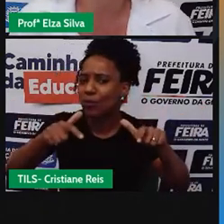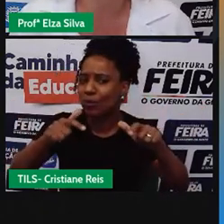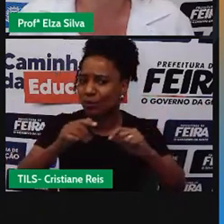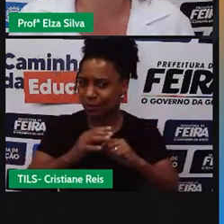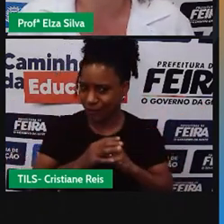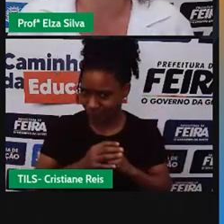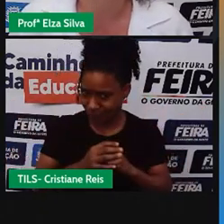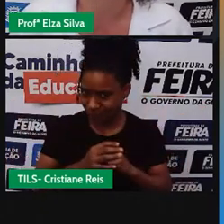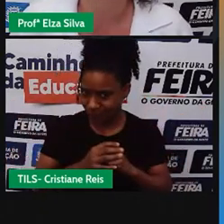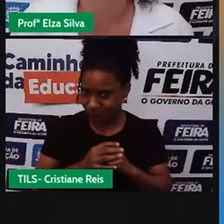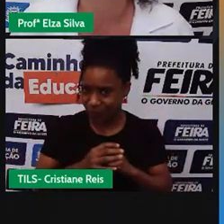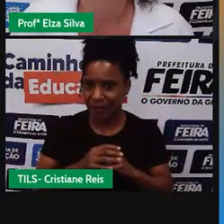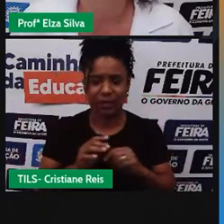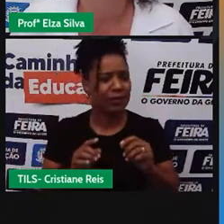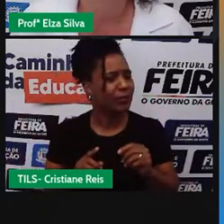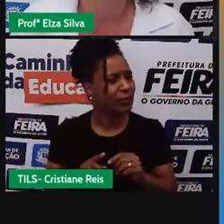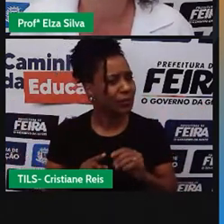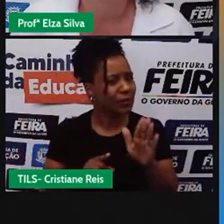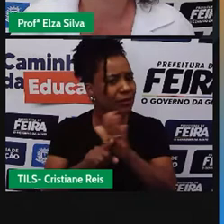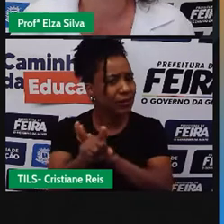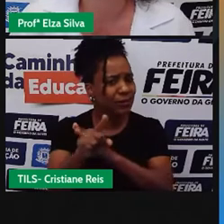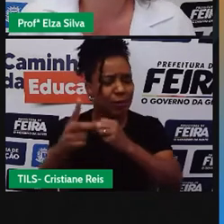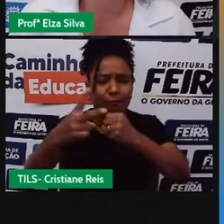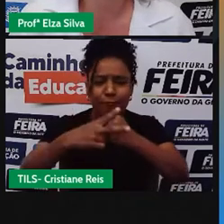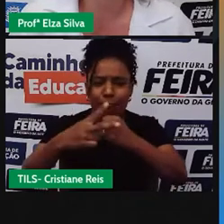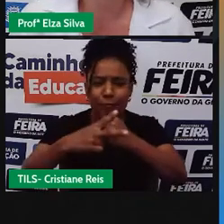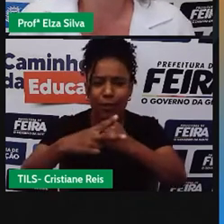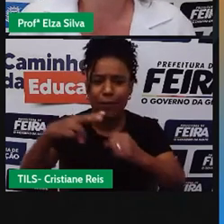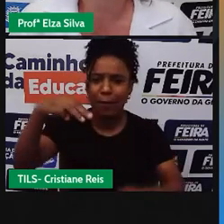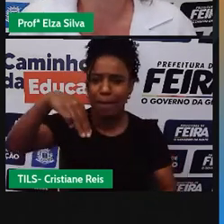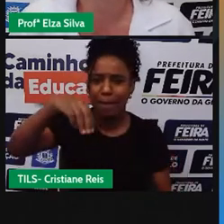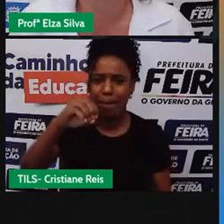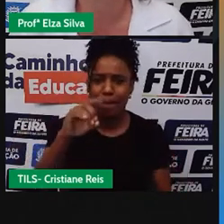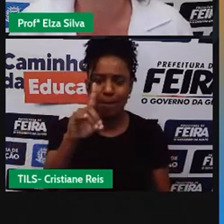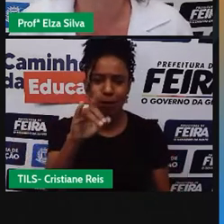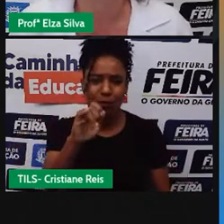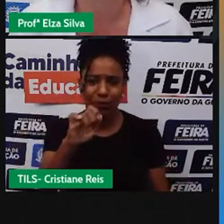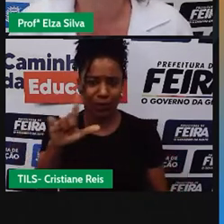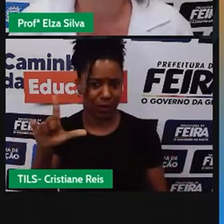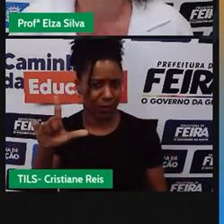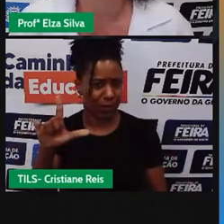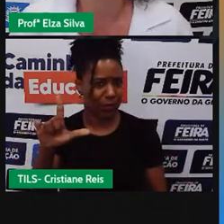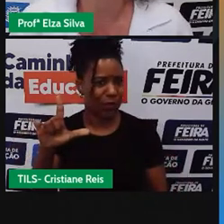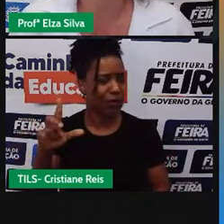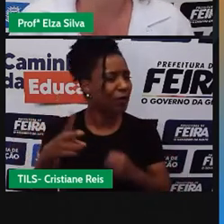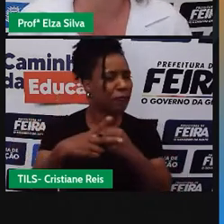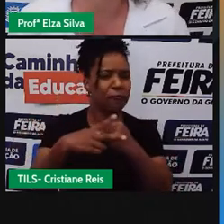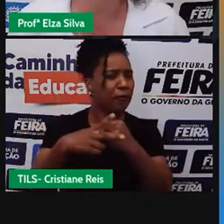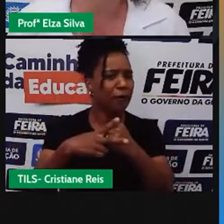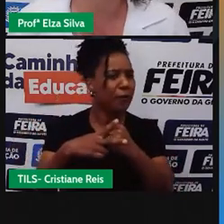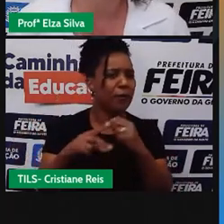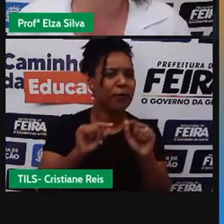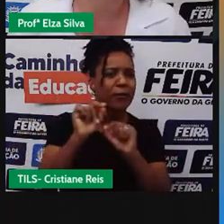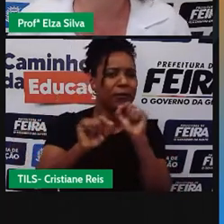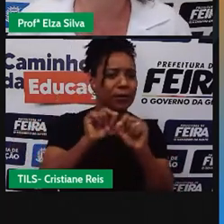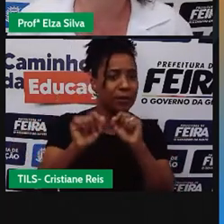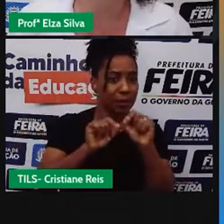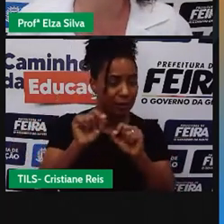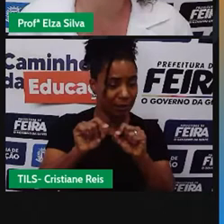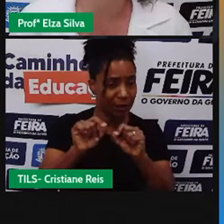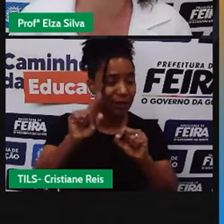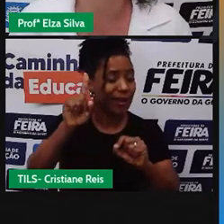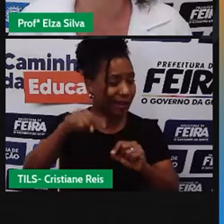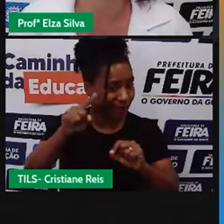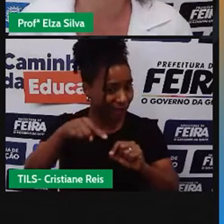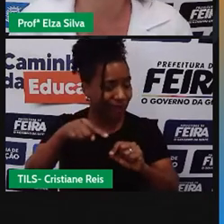é um verbo modal? É um verbo específico da língua inglesa. Vocês já estudaram em